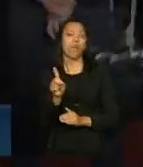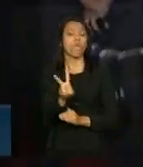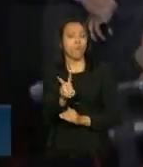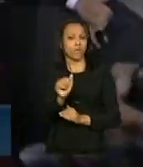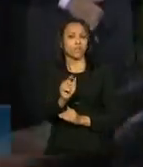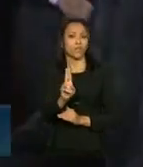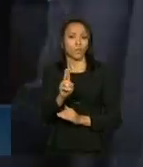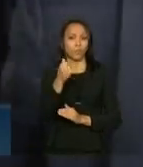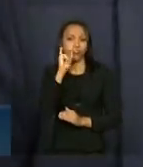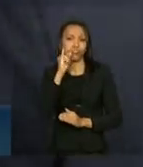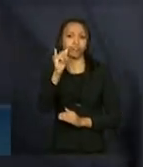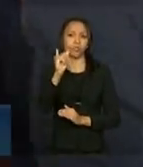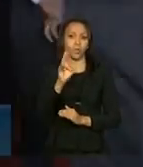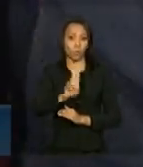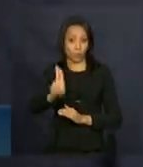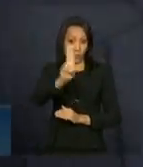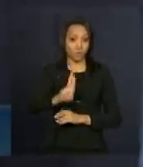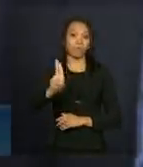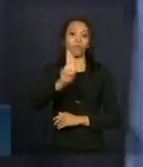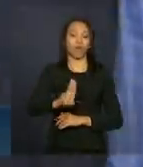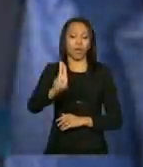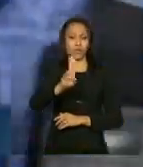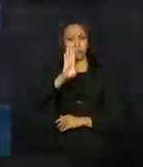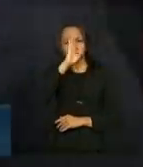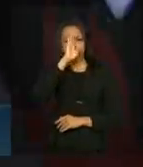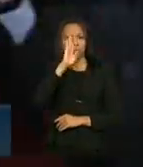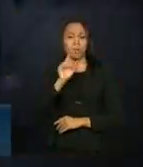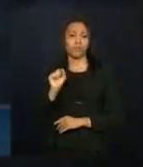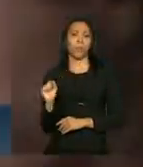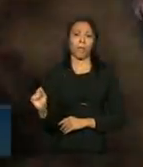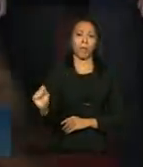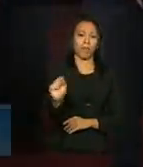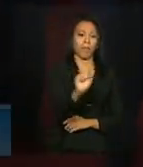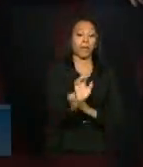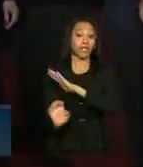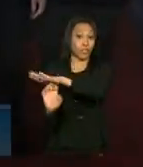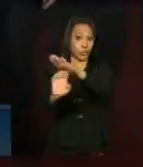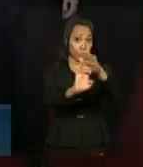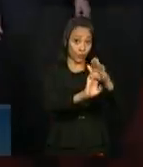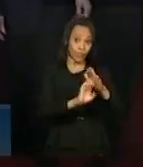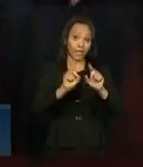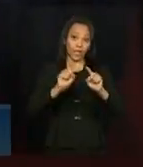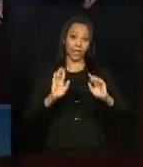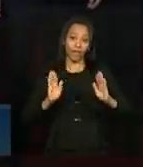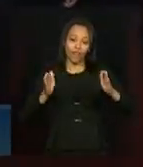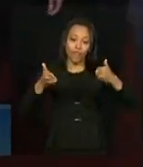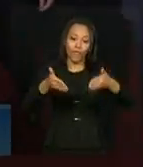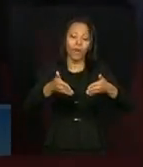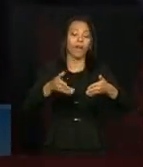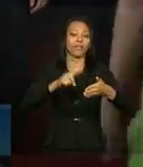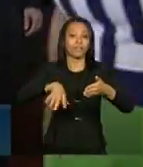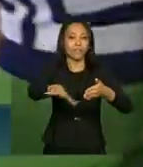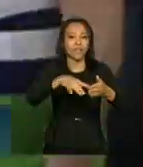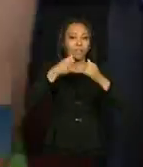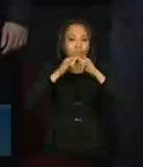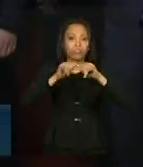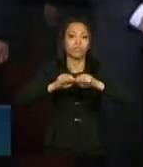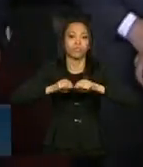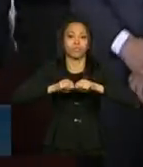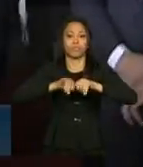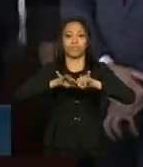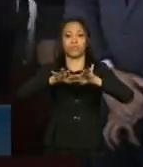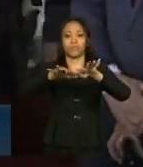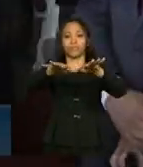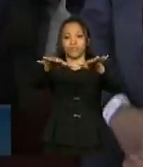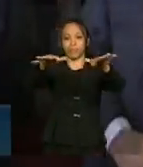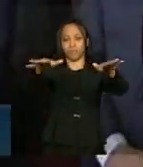usados principalmente pelas indústrias e empresas voltadas para a distribuição, a transmissão